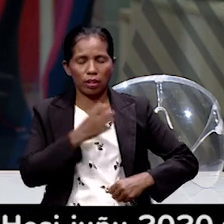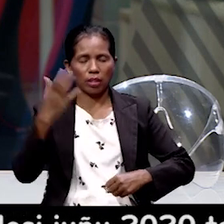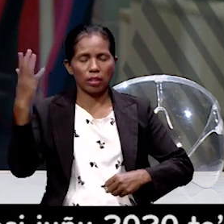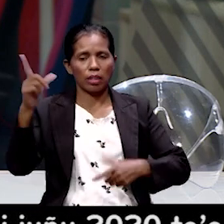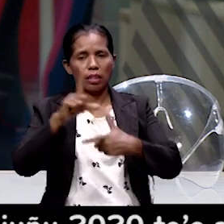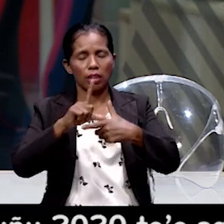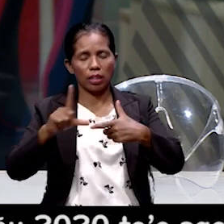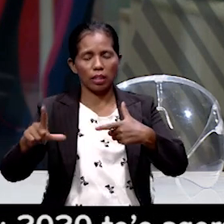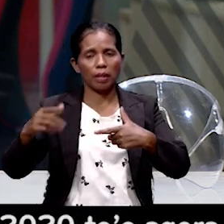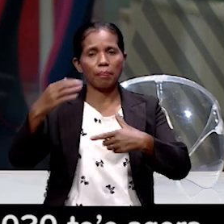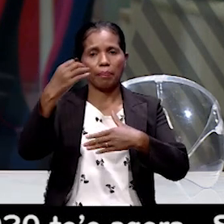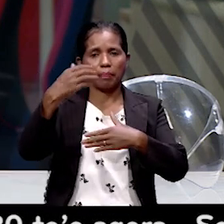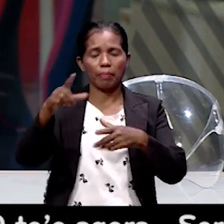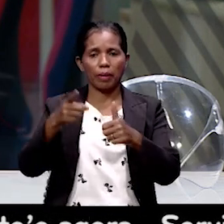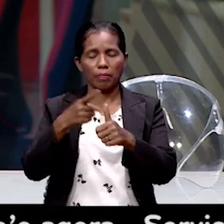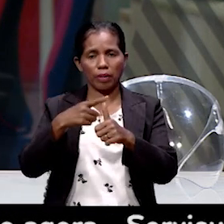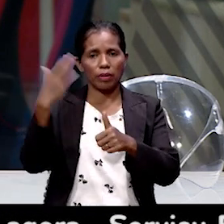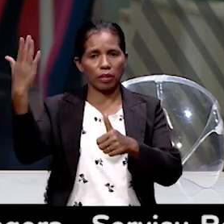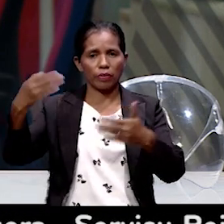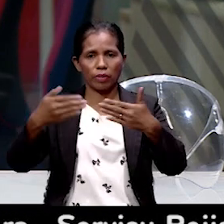linha primeiro e a fronteira.